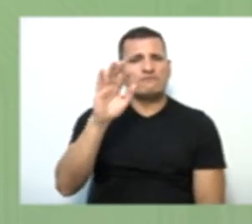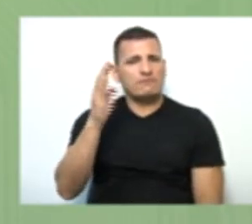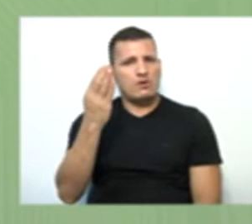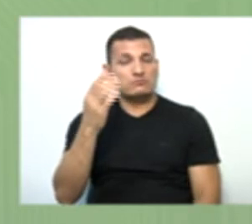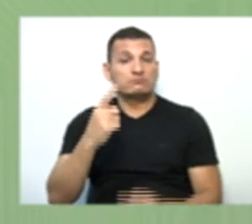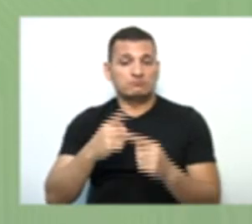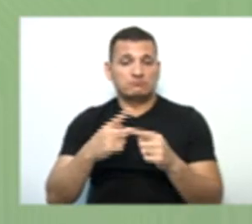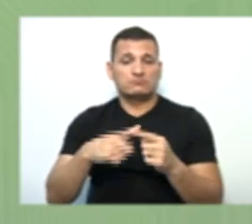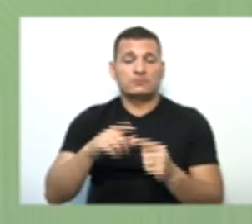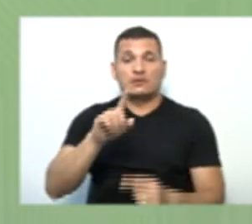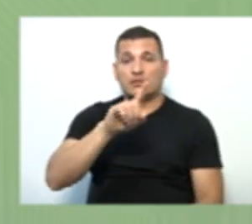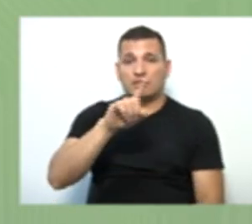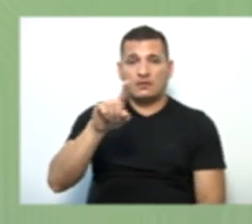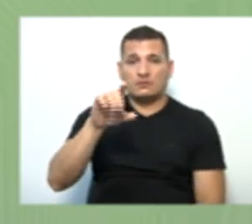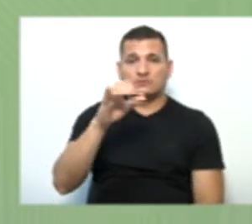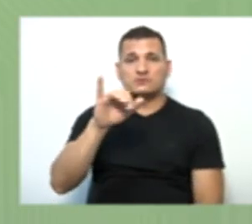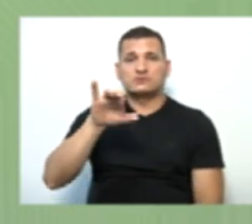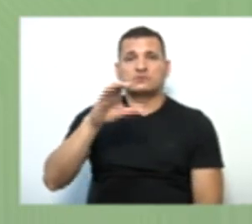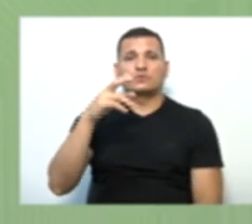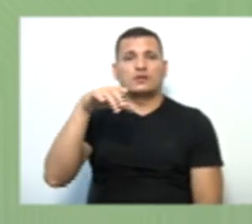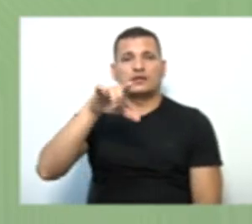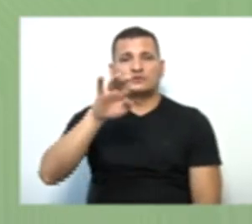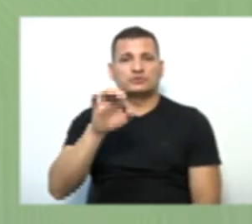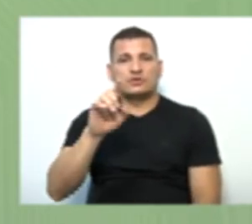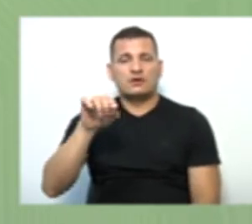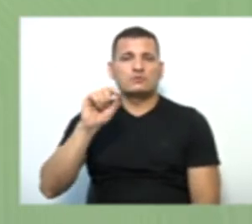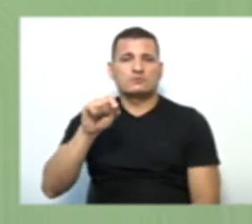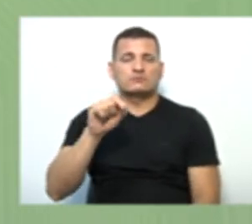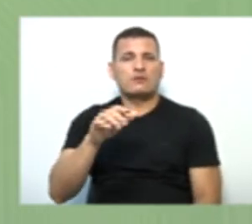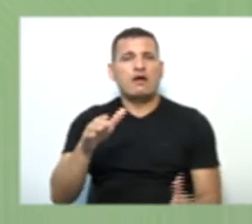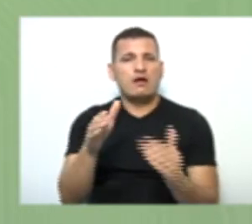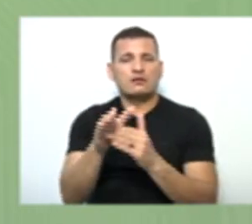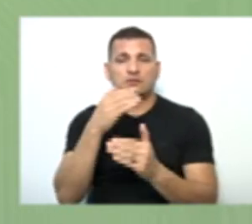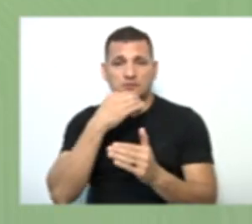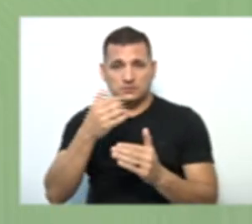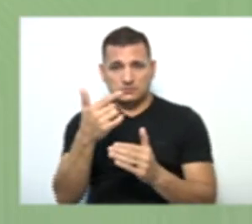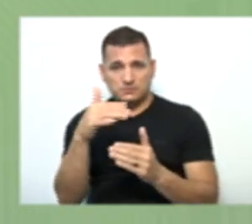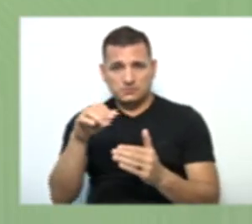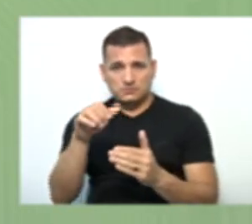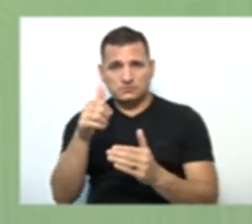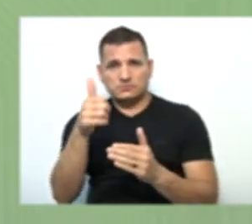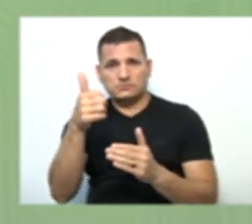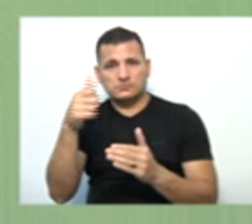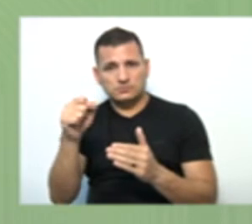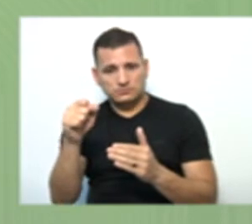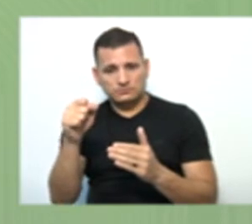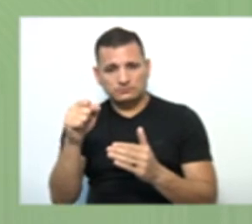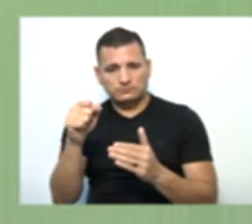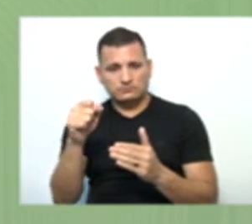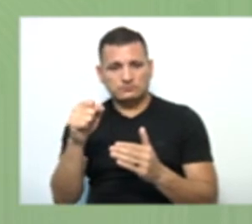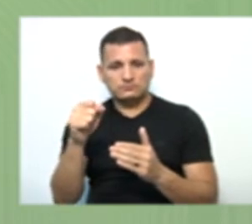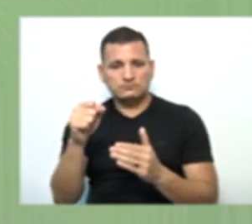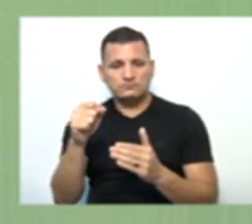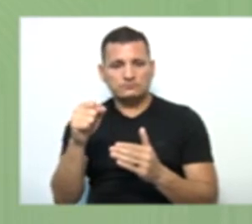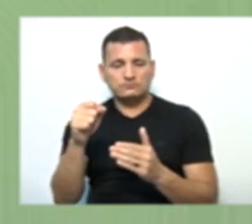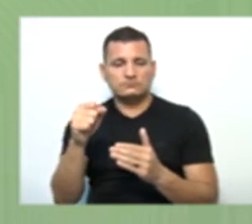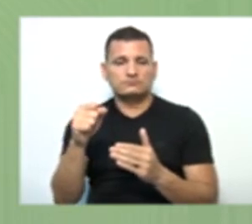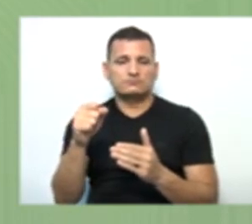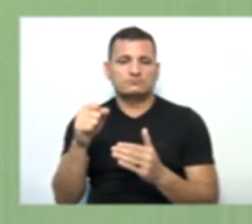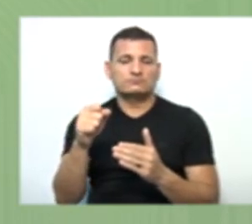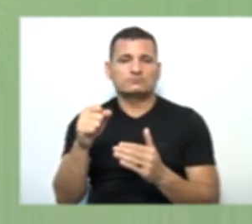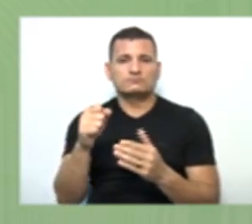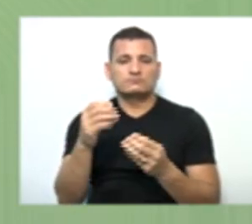deveria estar depois de dezembro de 2008. Como é maio de 2008, então é